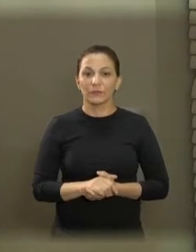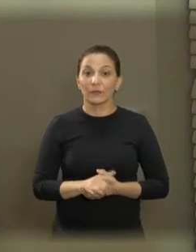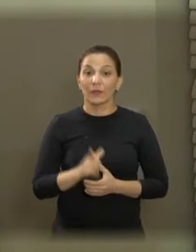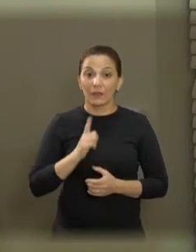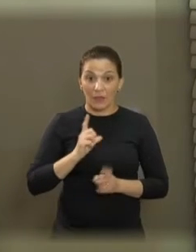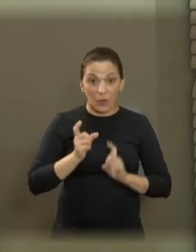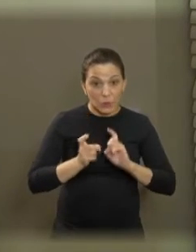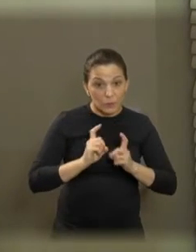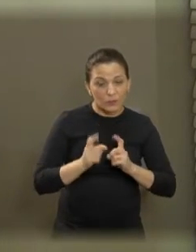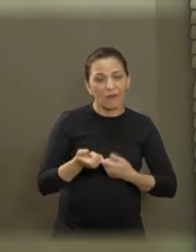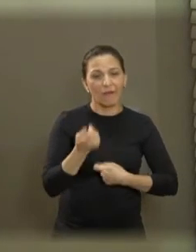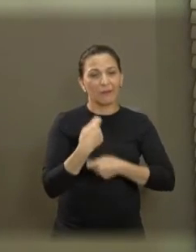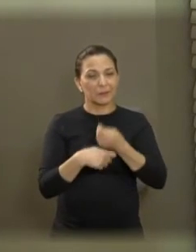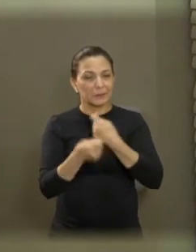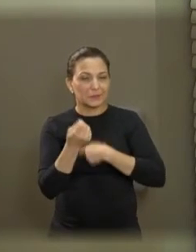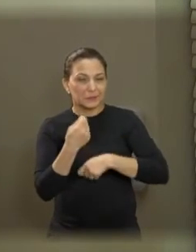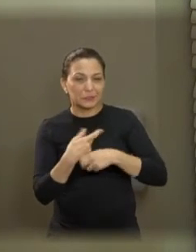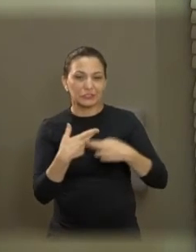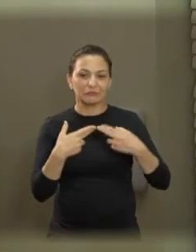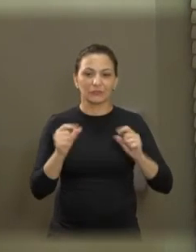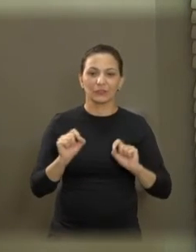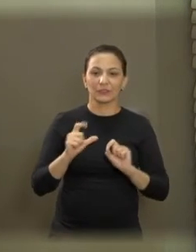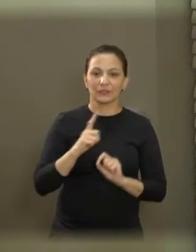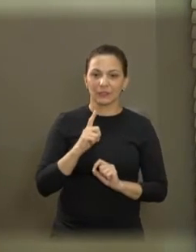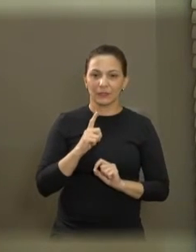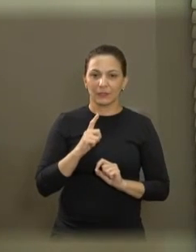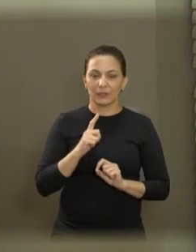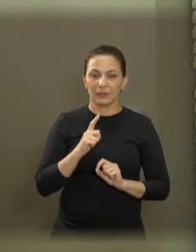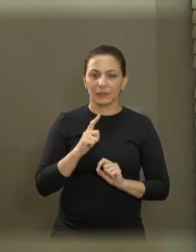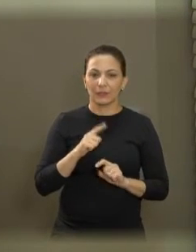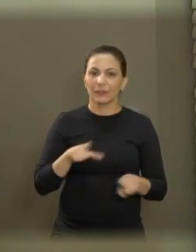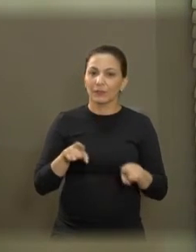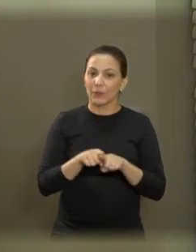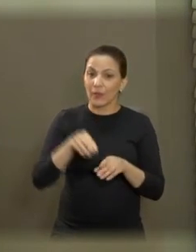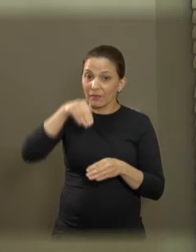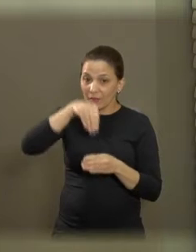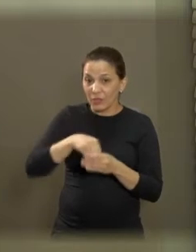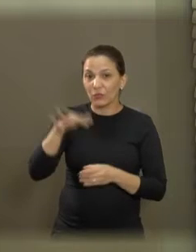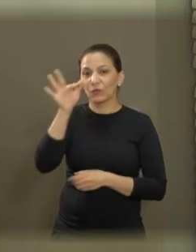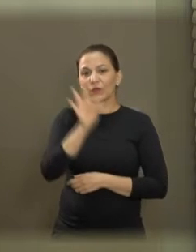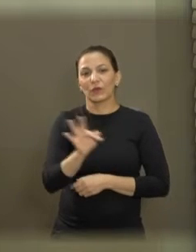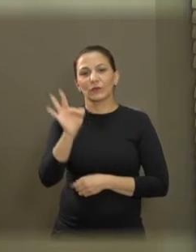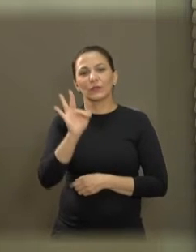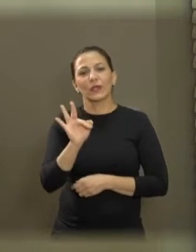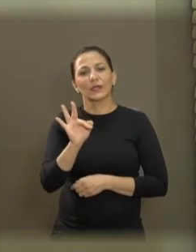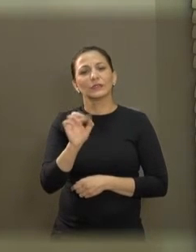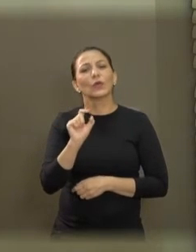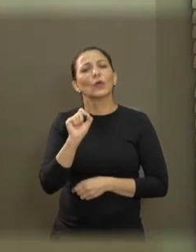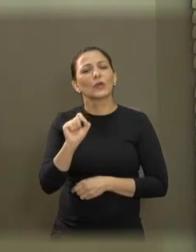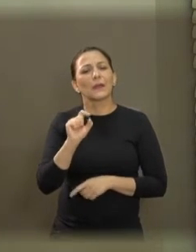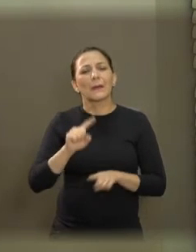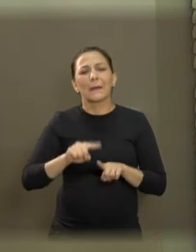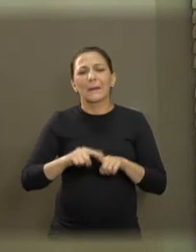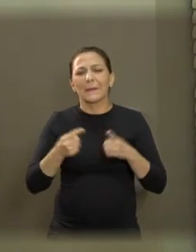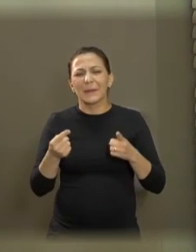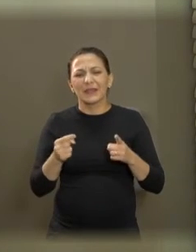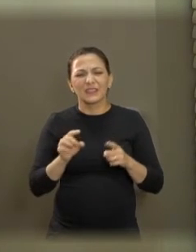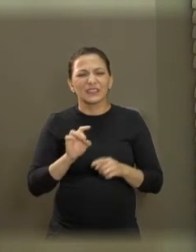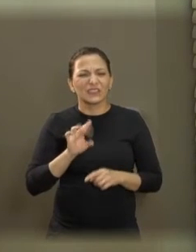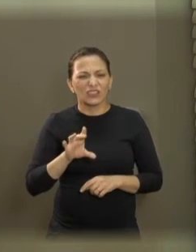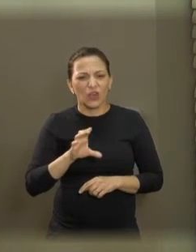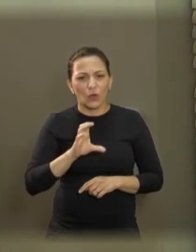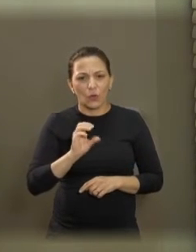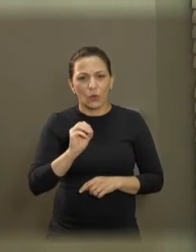comissões administrativas, como o professor falou, até mesmo dentro da faculdade eu escutei: mas isso tudo é cosmética.